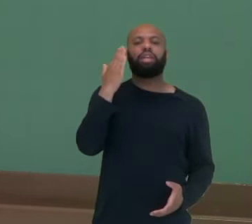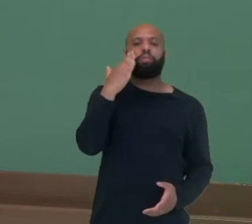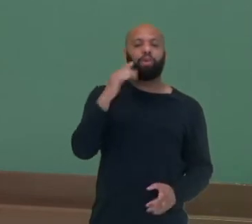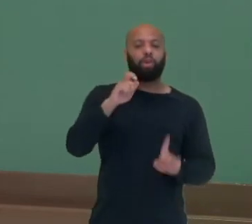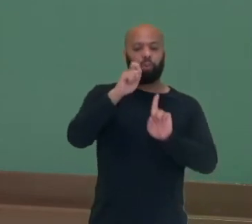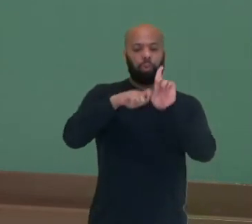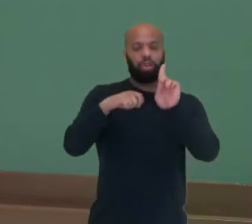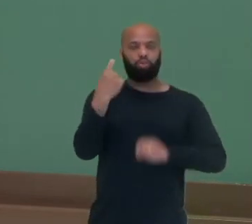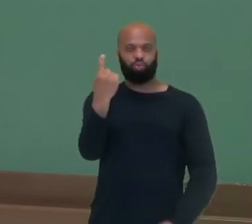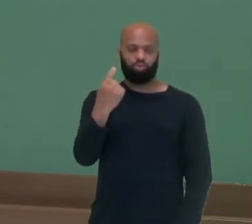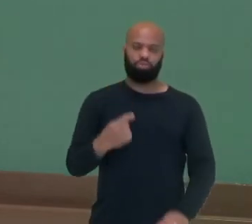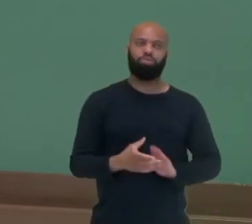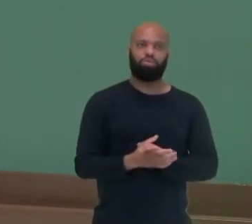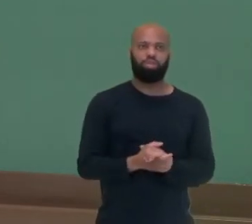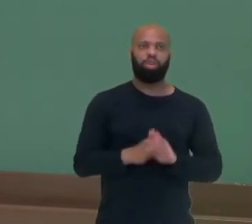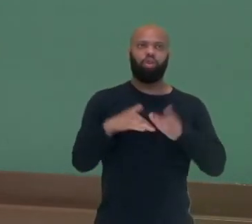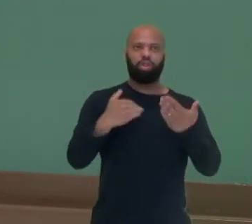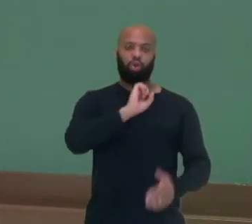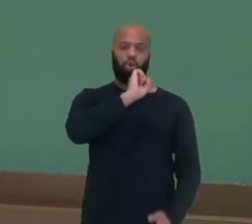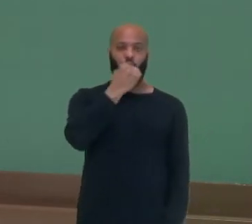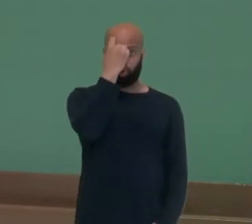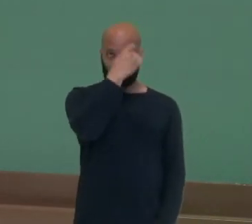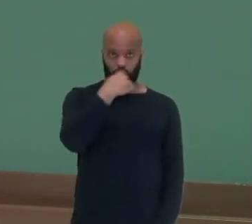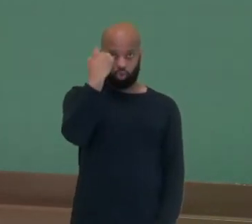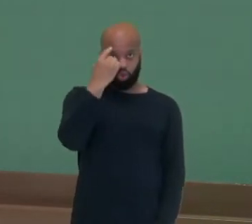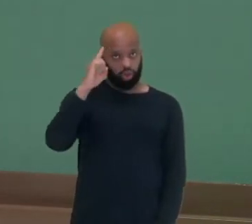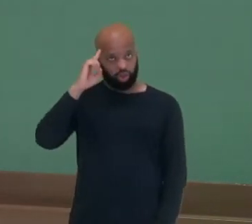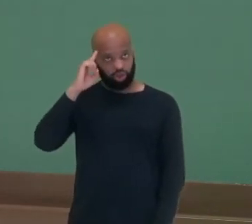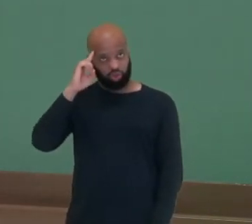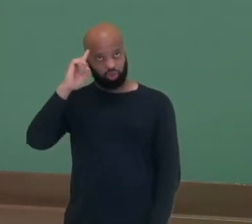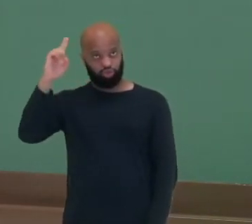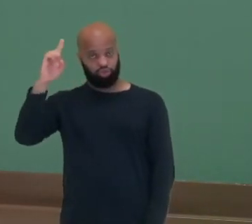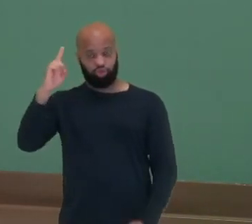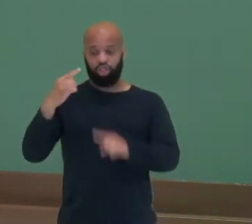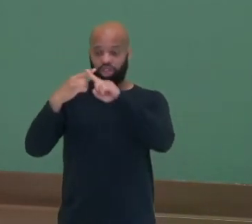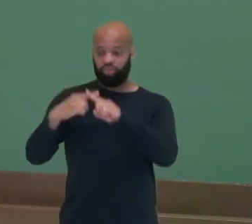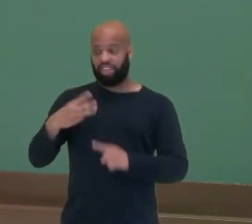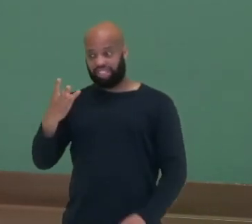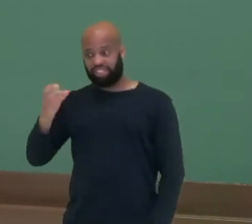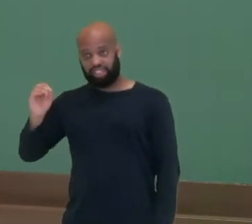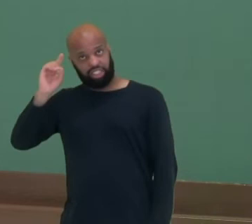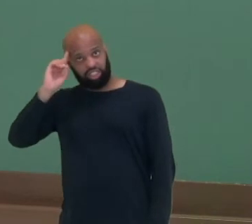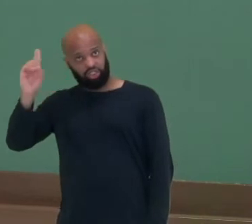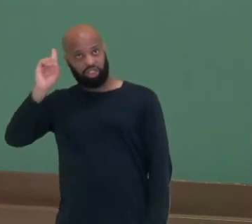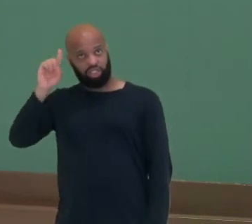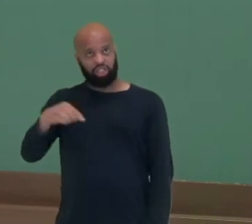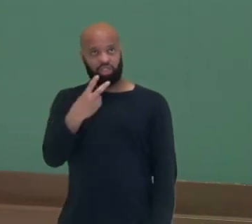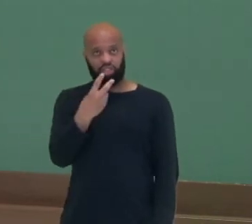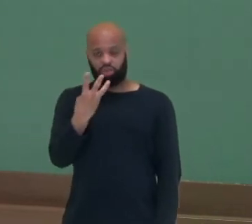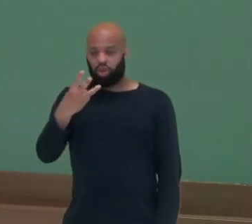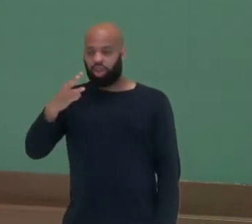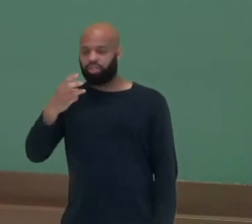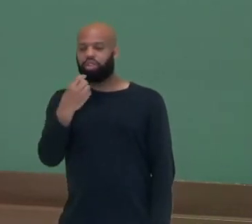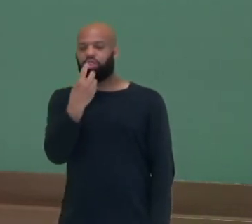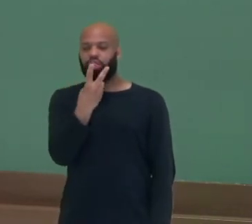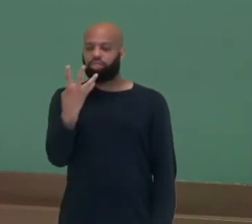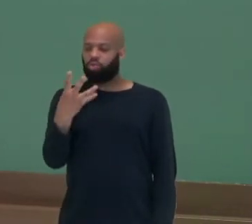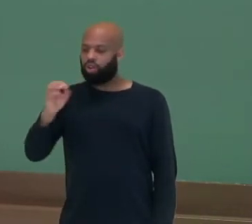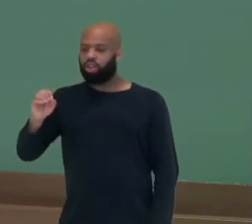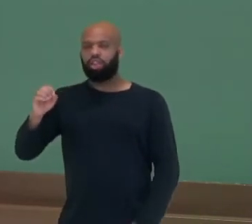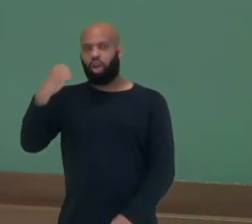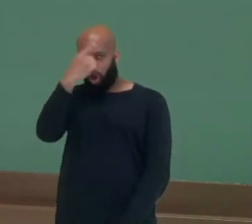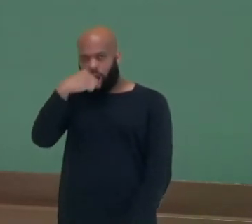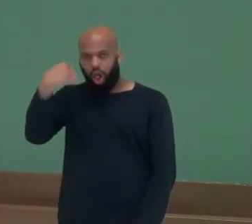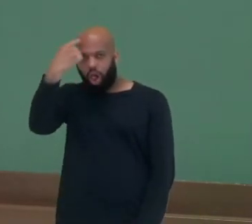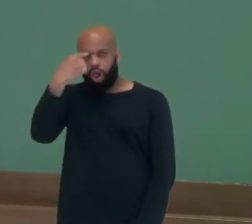de um mês. 8 horas de um dia vezes 30, 240 horas ficou